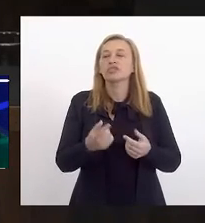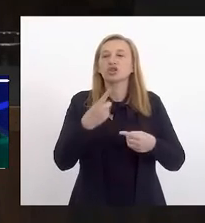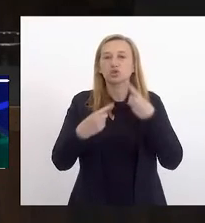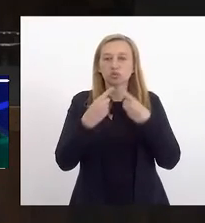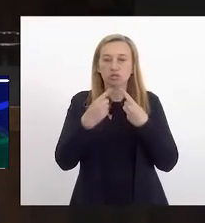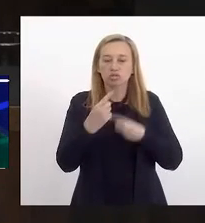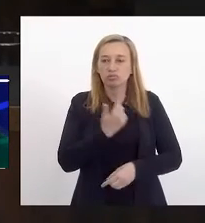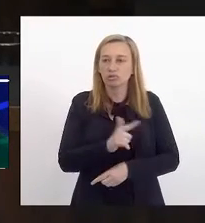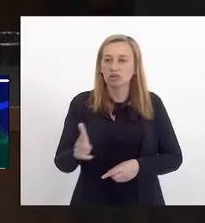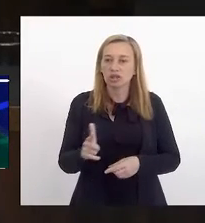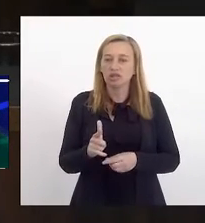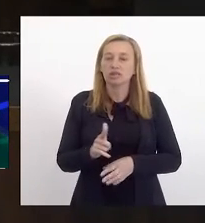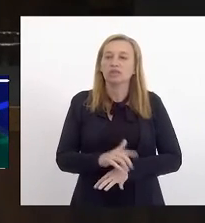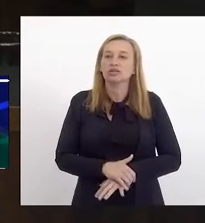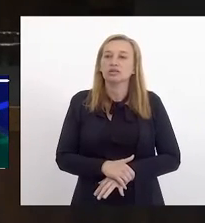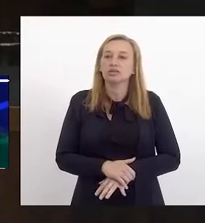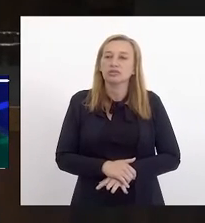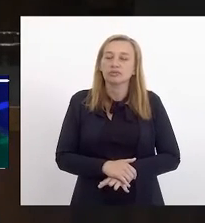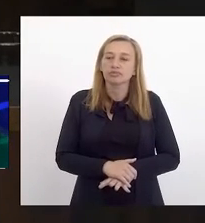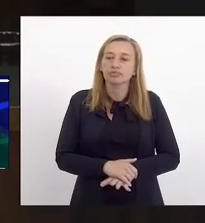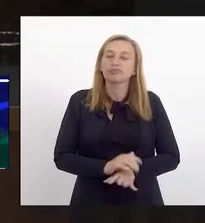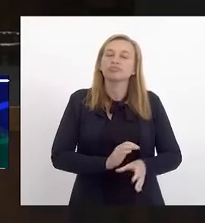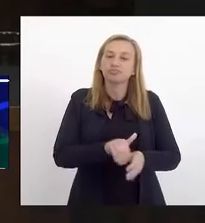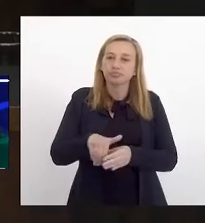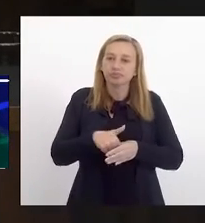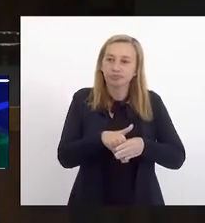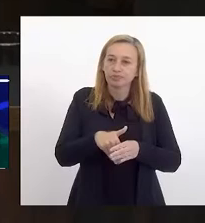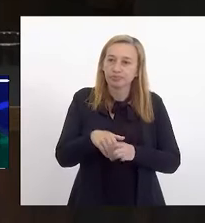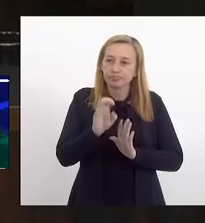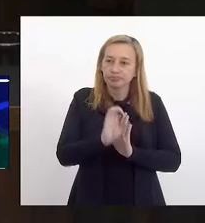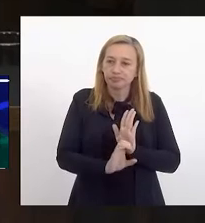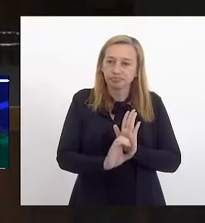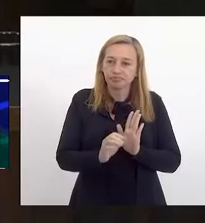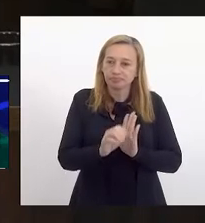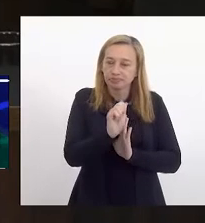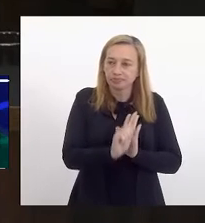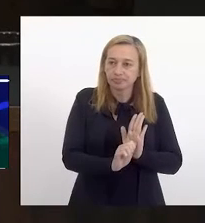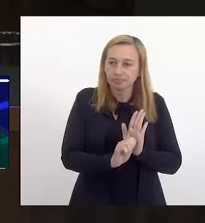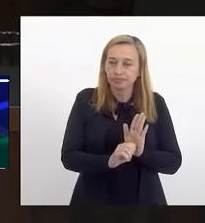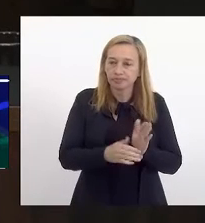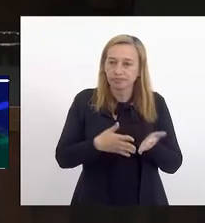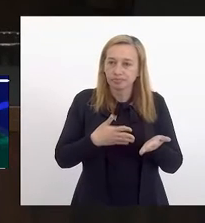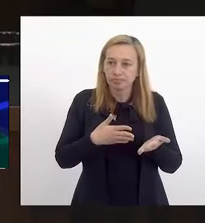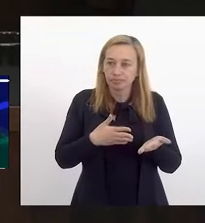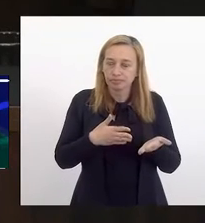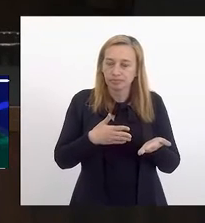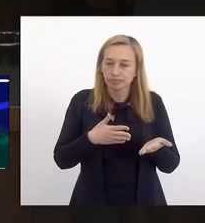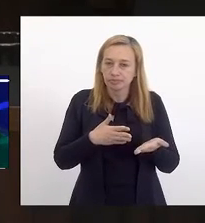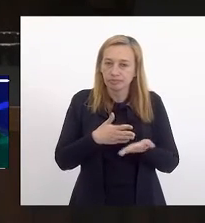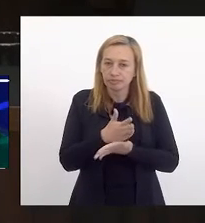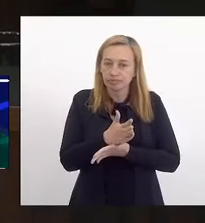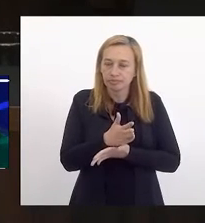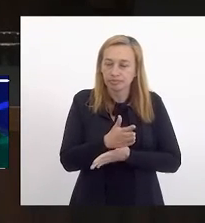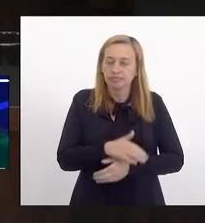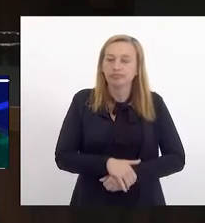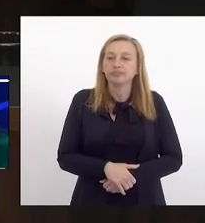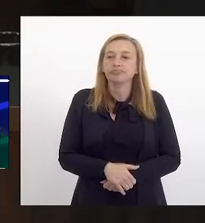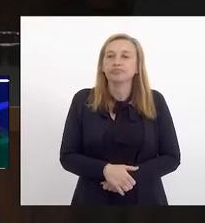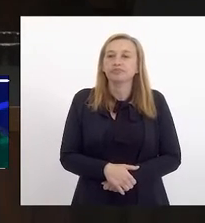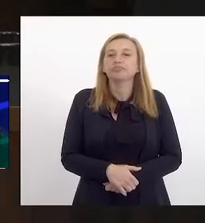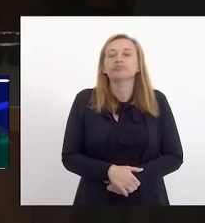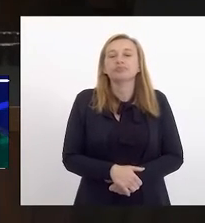discutir, encerrada a discussão. Em votação, emenda de redação. Senhores que aprovam, permaneçam como estão.